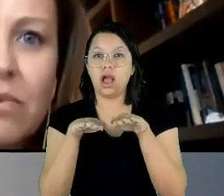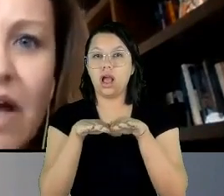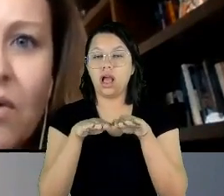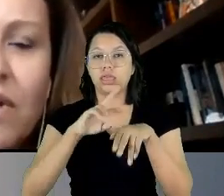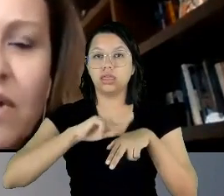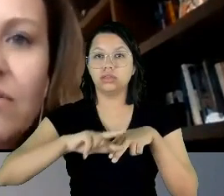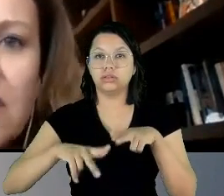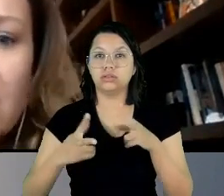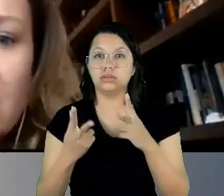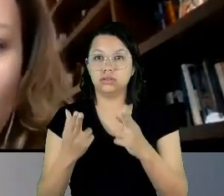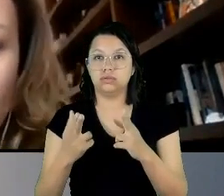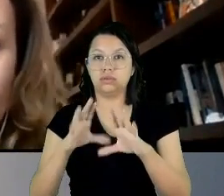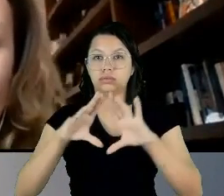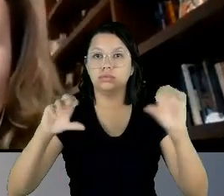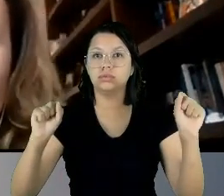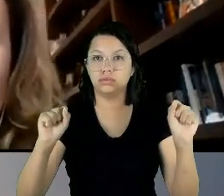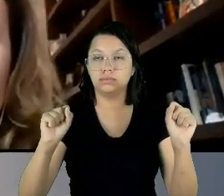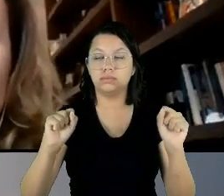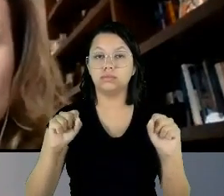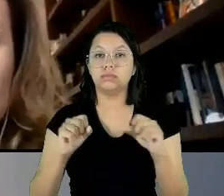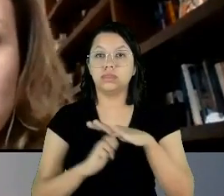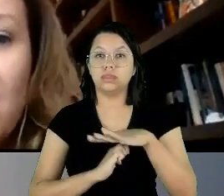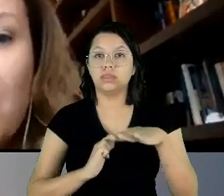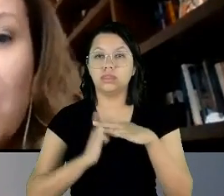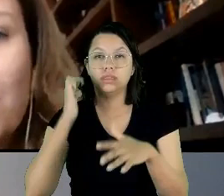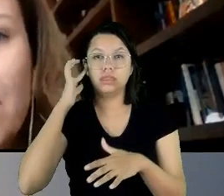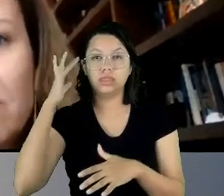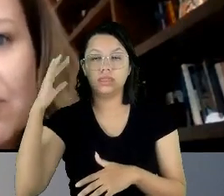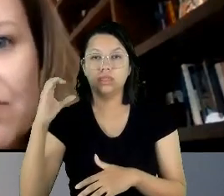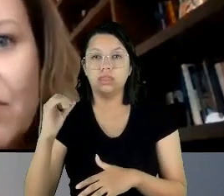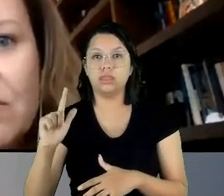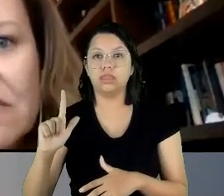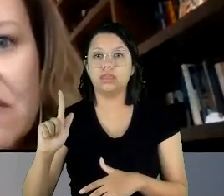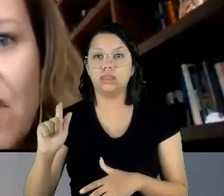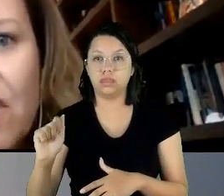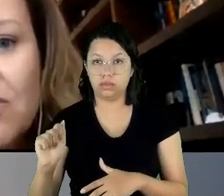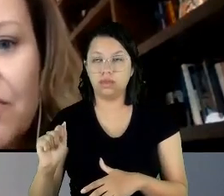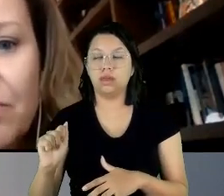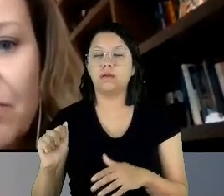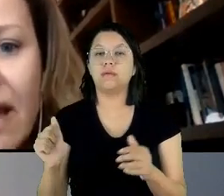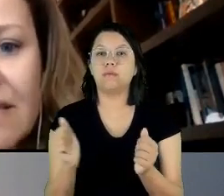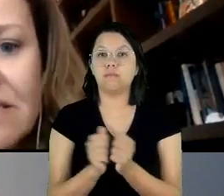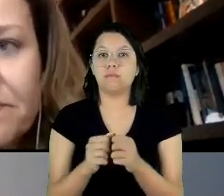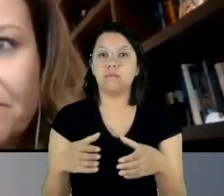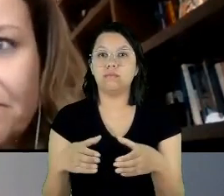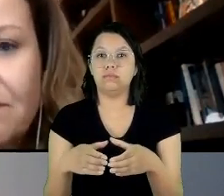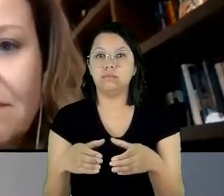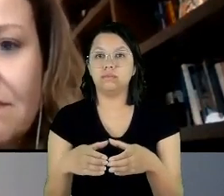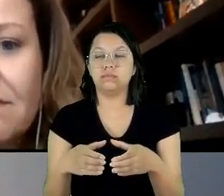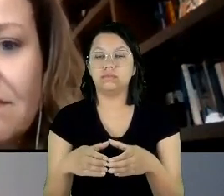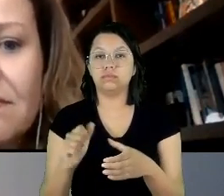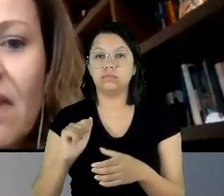mesmo tribunal e do Think Olga, com o apoio da AJUF, por meio de sua comissão AJUF Mulheres.